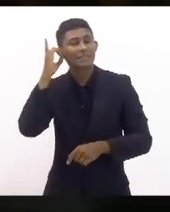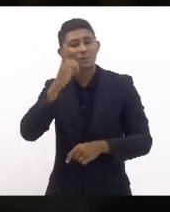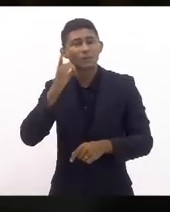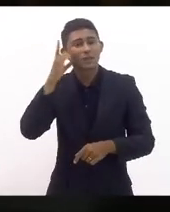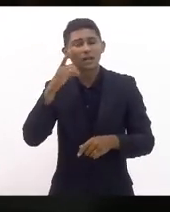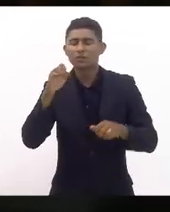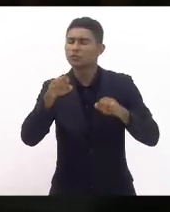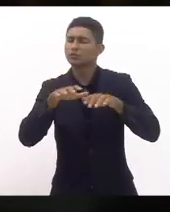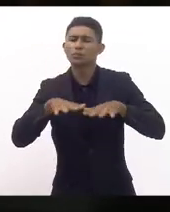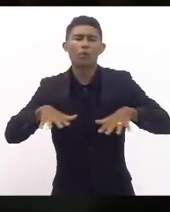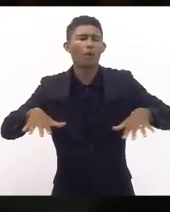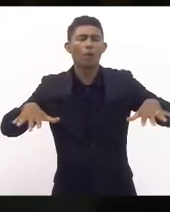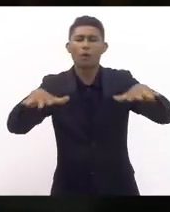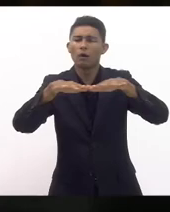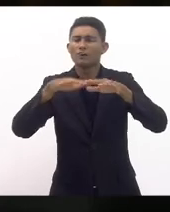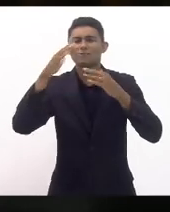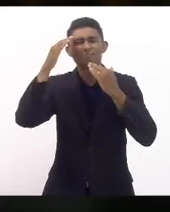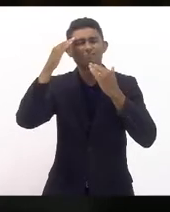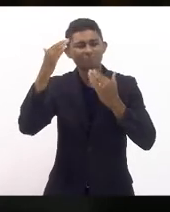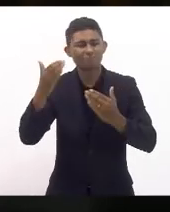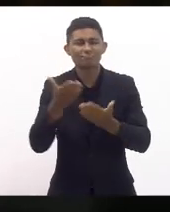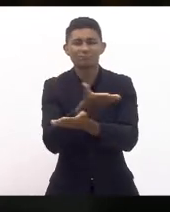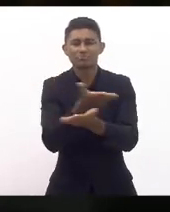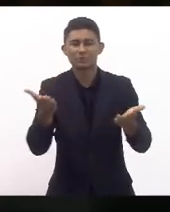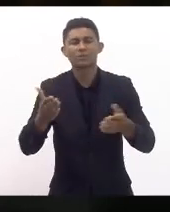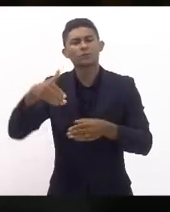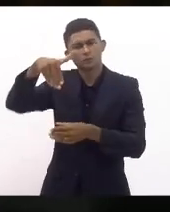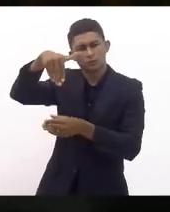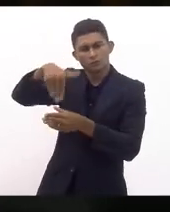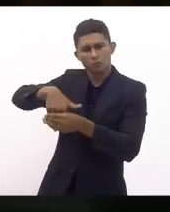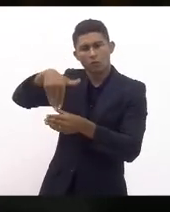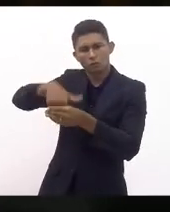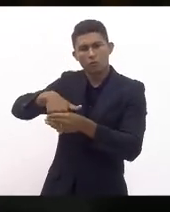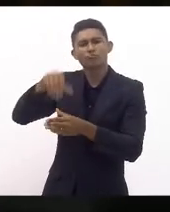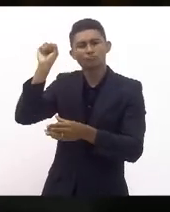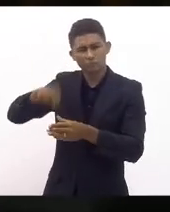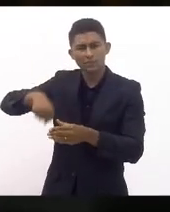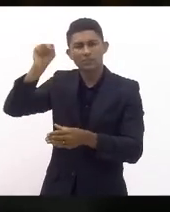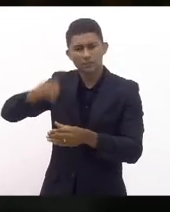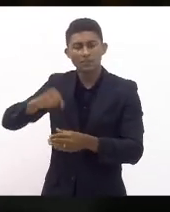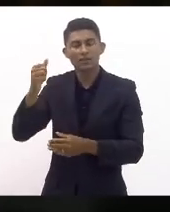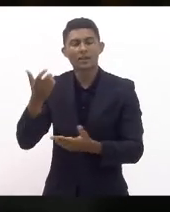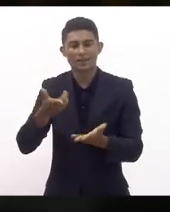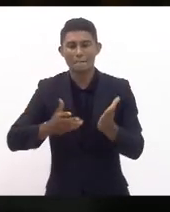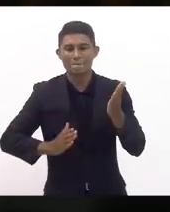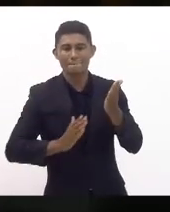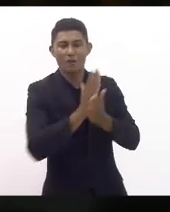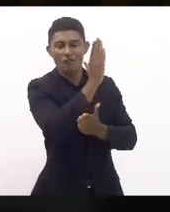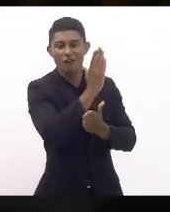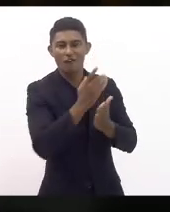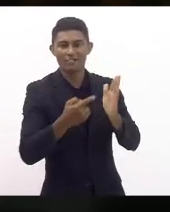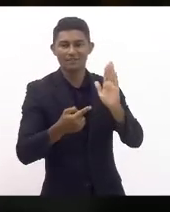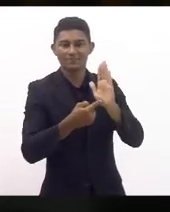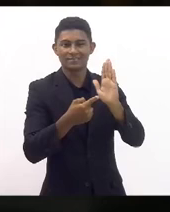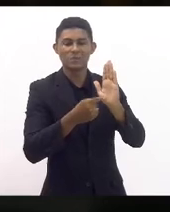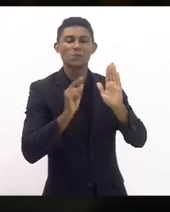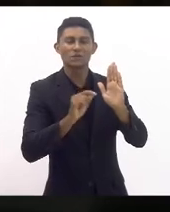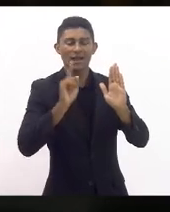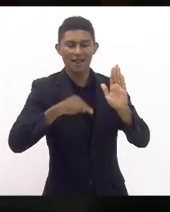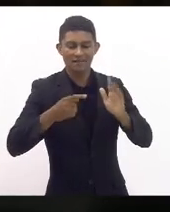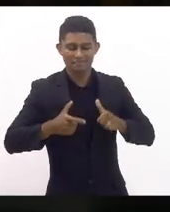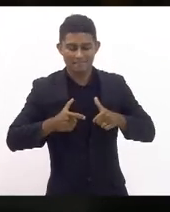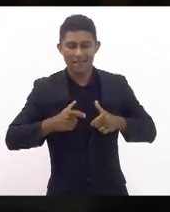deputados que votaram e aprovaram essa medalha da proposição do